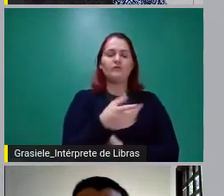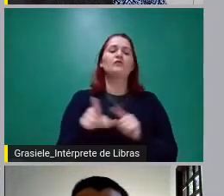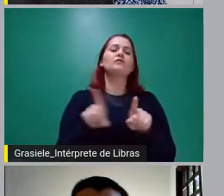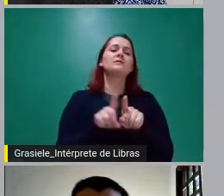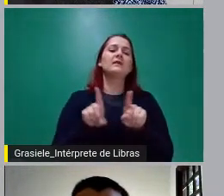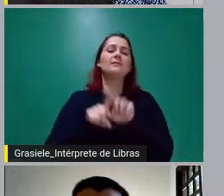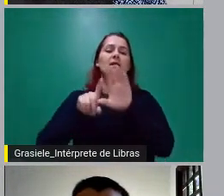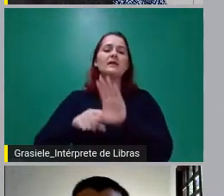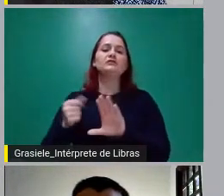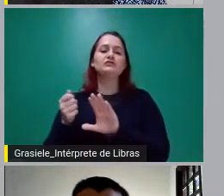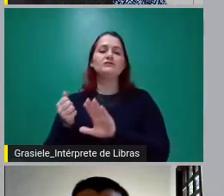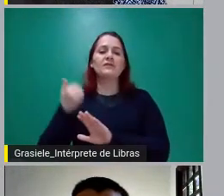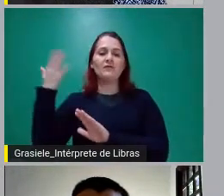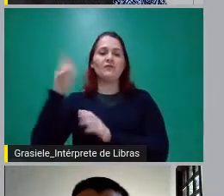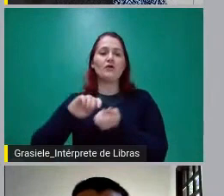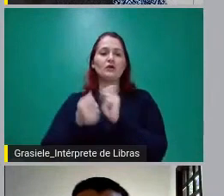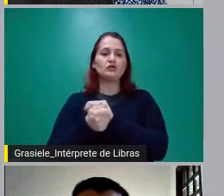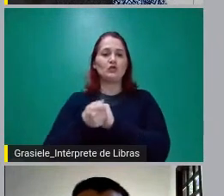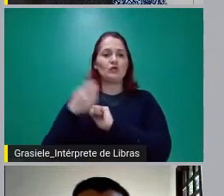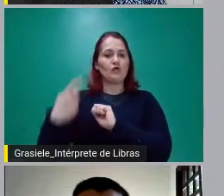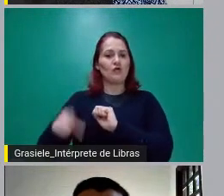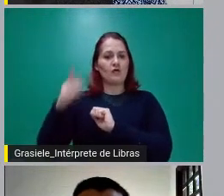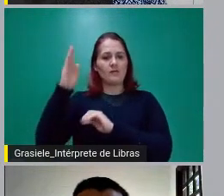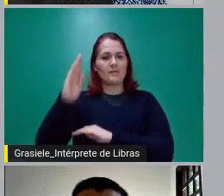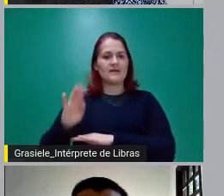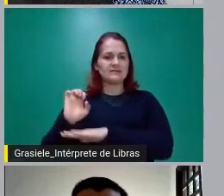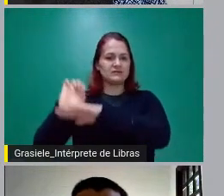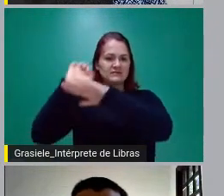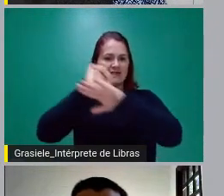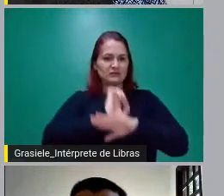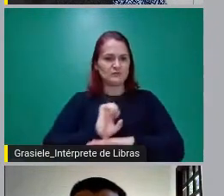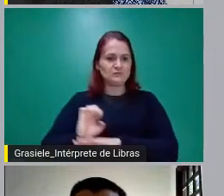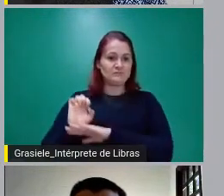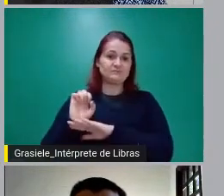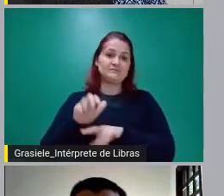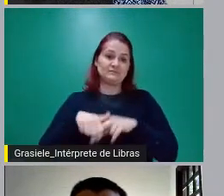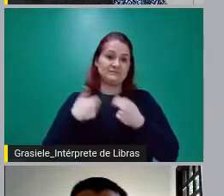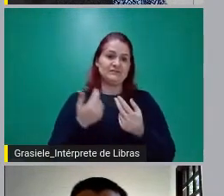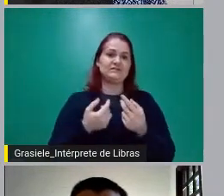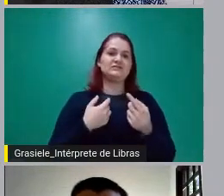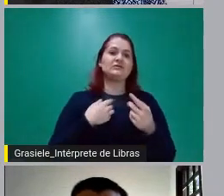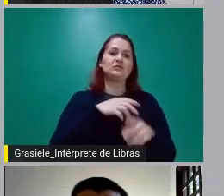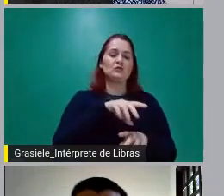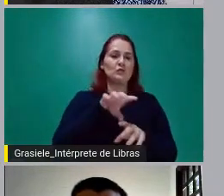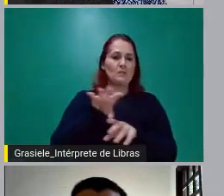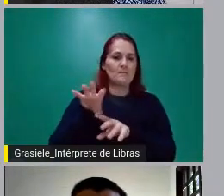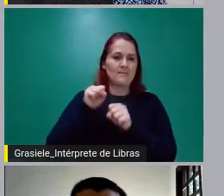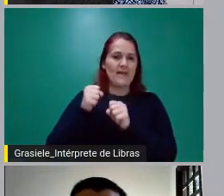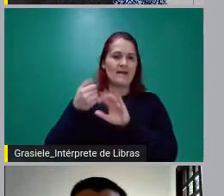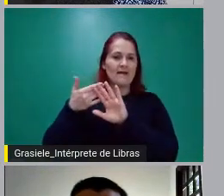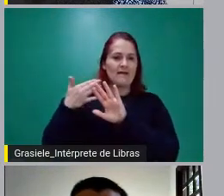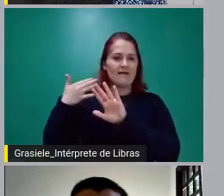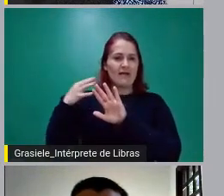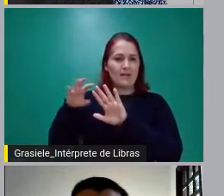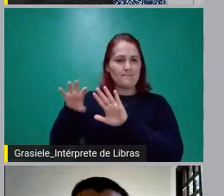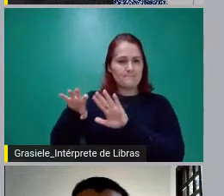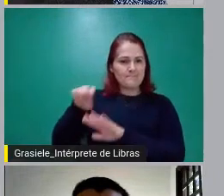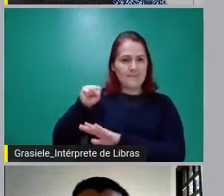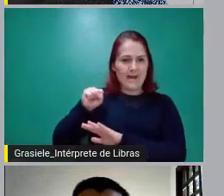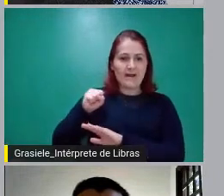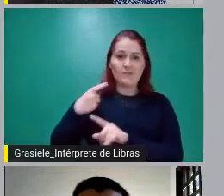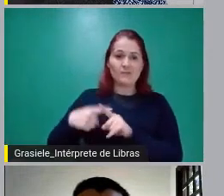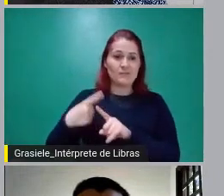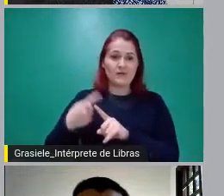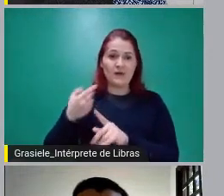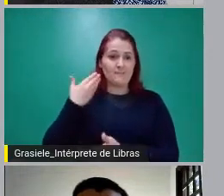que você renova essa dívida que já era ilegítima, tentando dar áreas de legitimidade para ela, você ainda internaliza uma